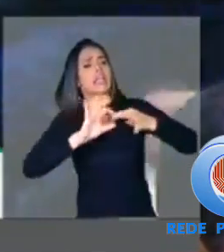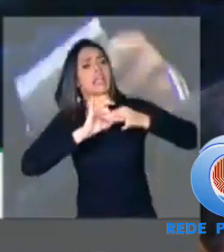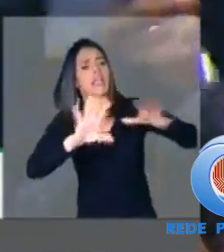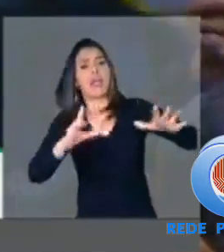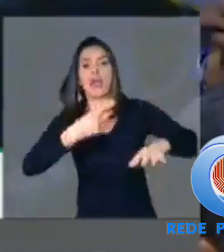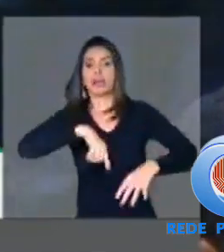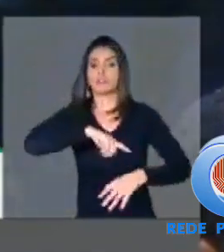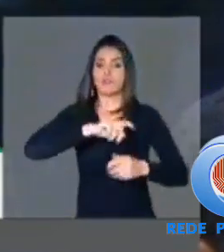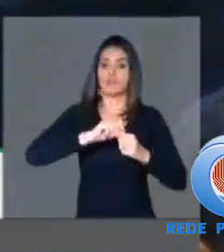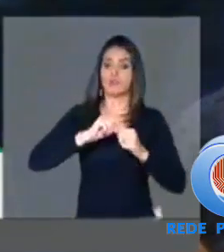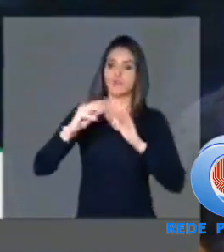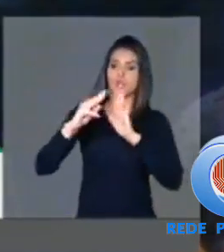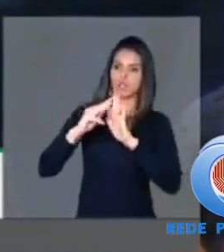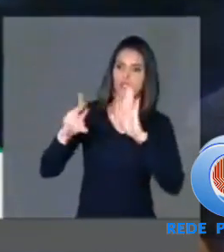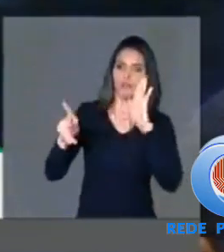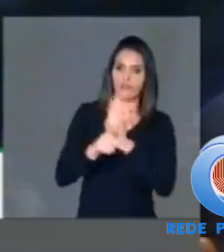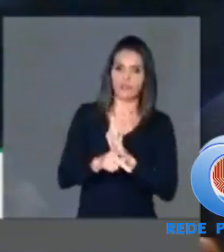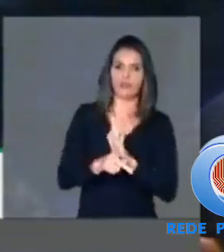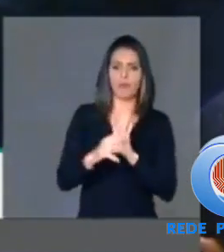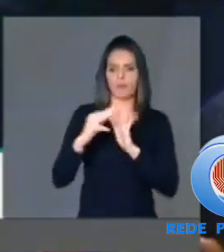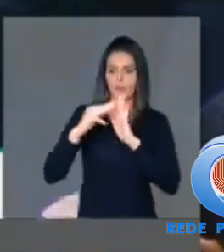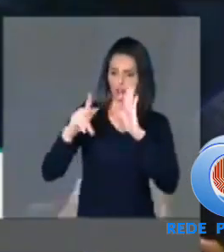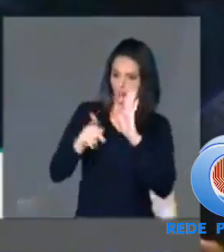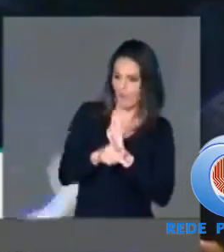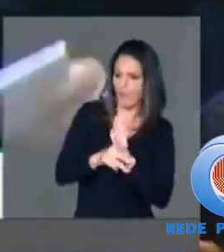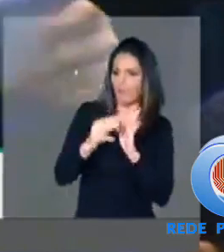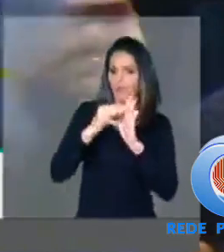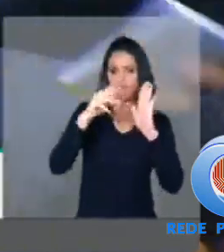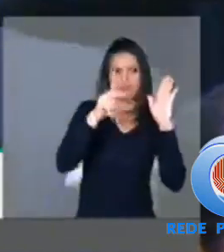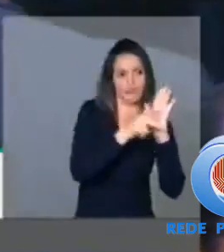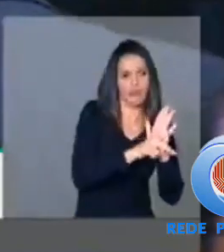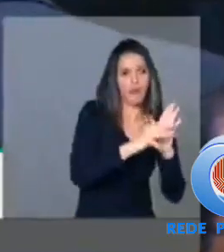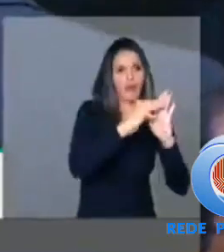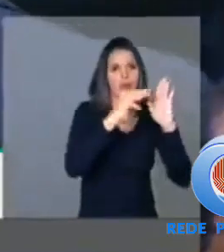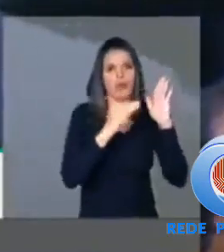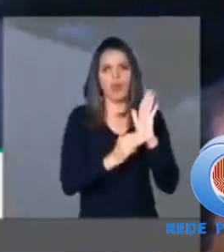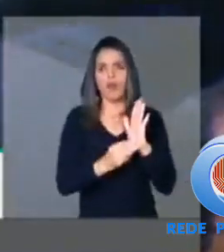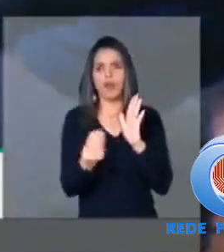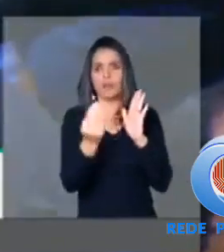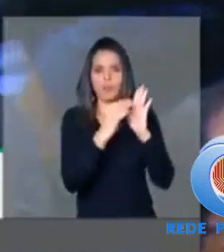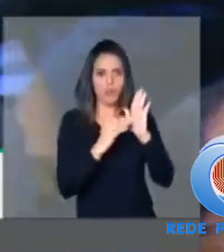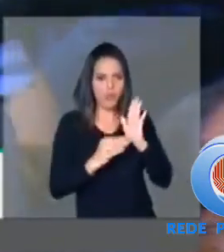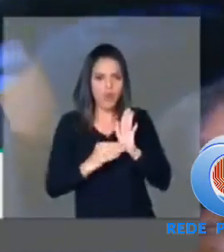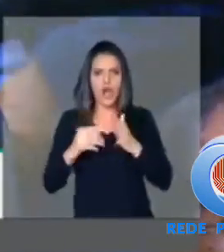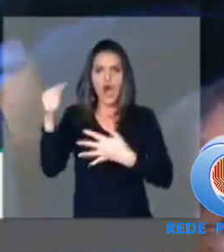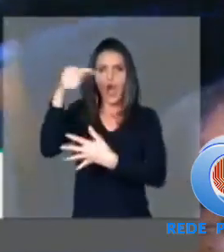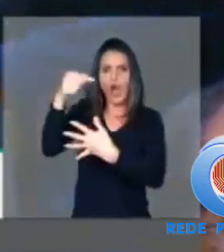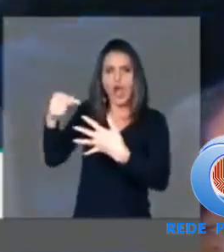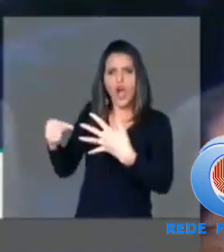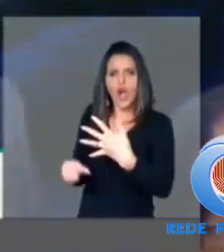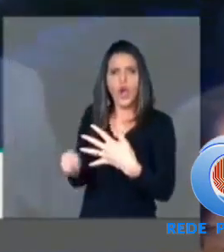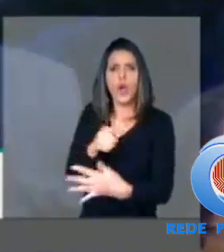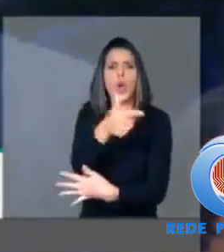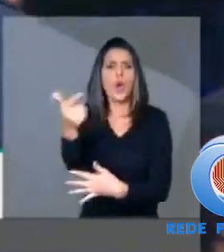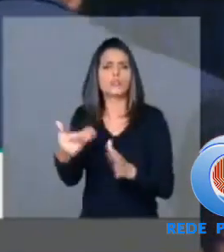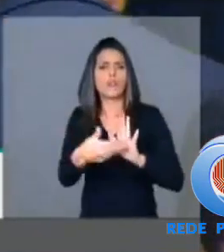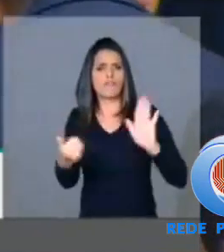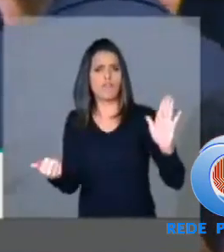fazer mais medidas provisórias para poder contemplar os outros pontos. Essa questão